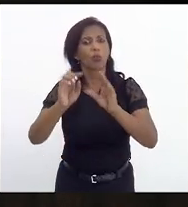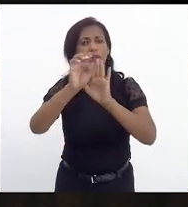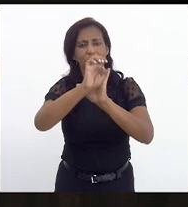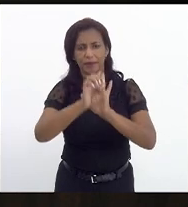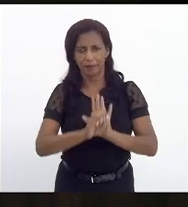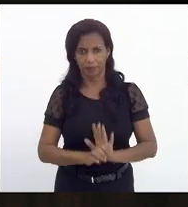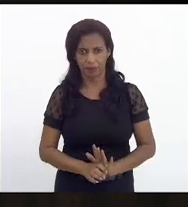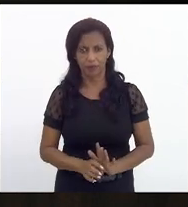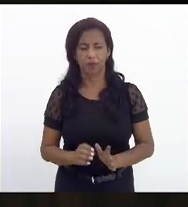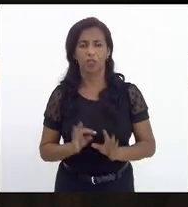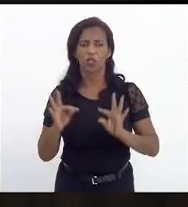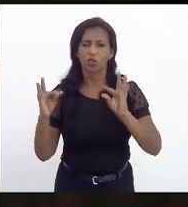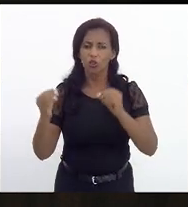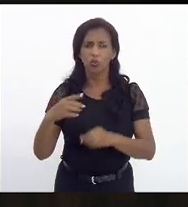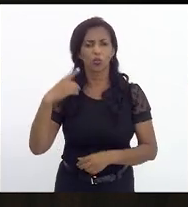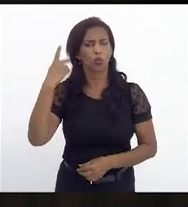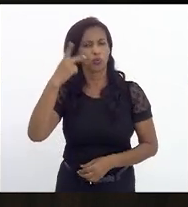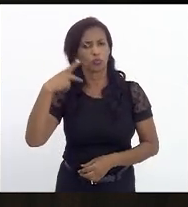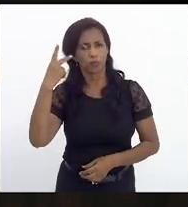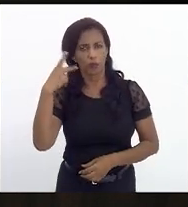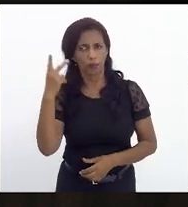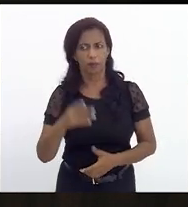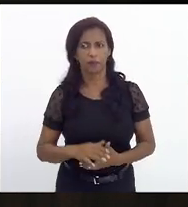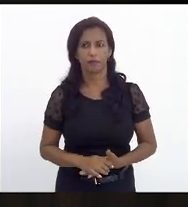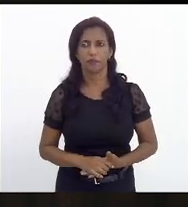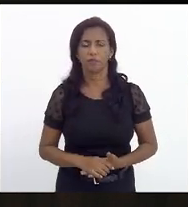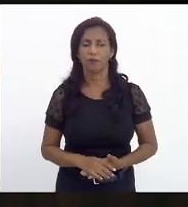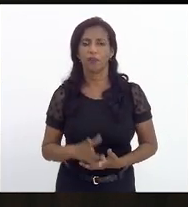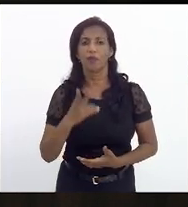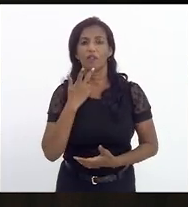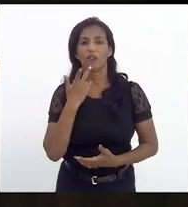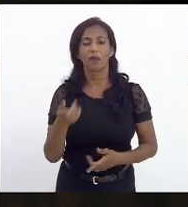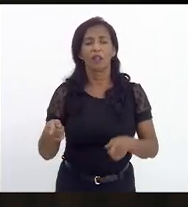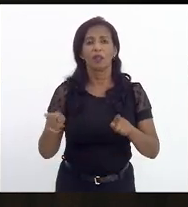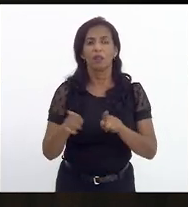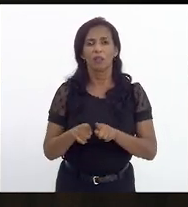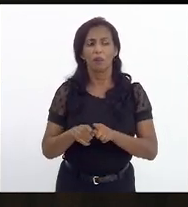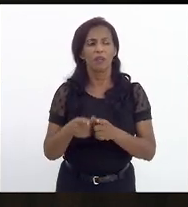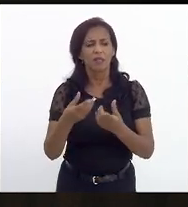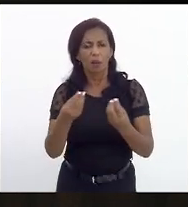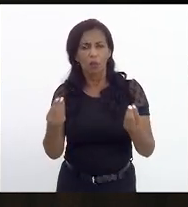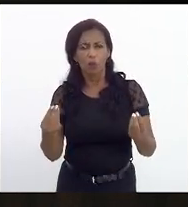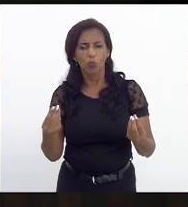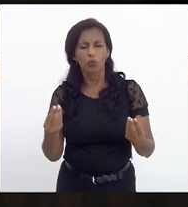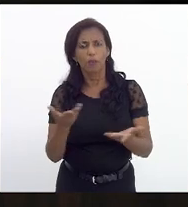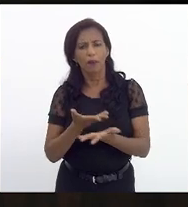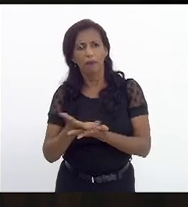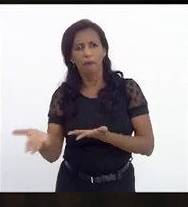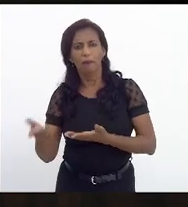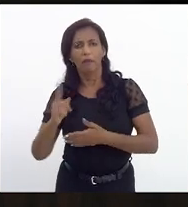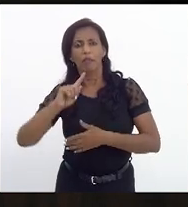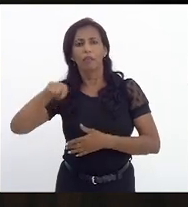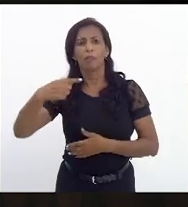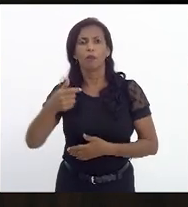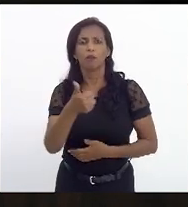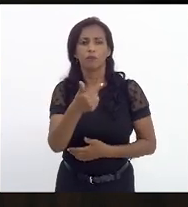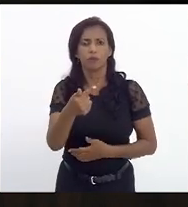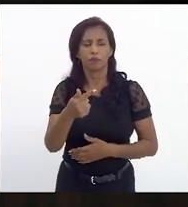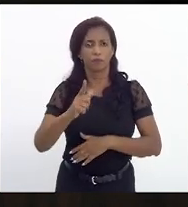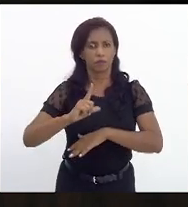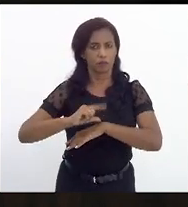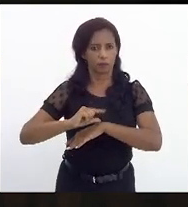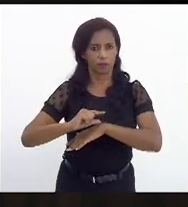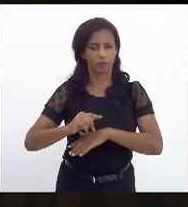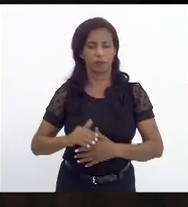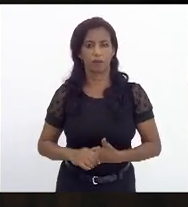todas as emendas de todos os parlamentares. Diria que está bem, muito, muito bem encaminhado. Após as 17 horas, nós